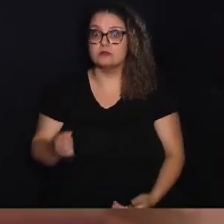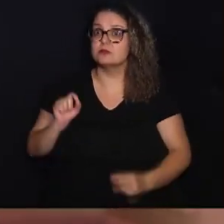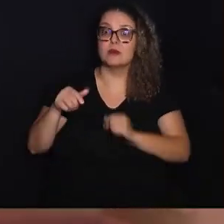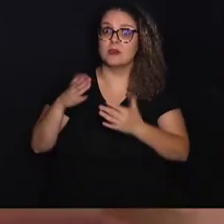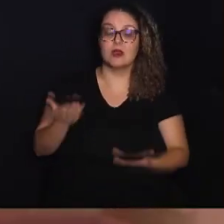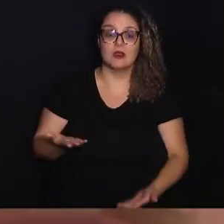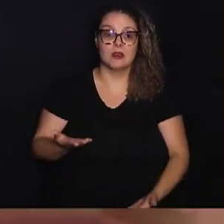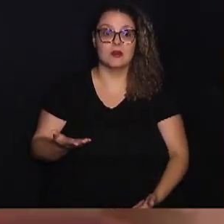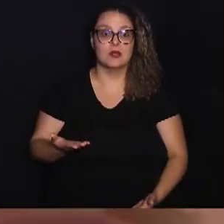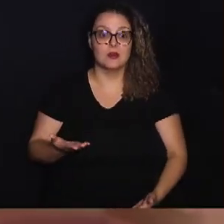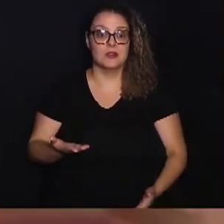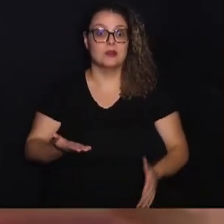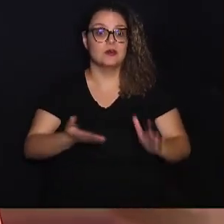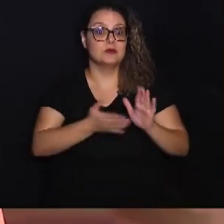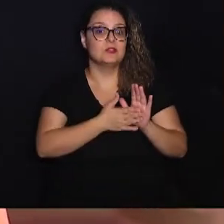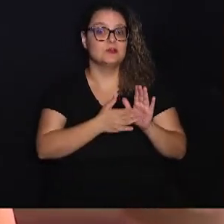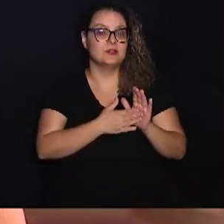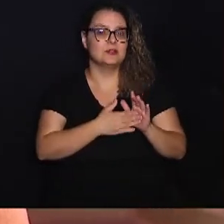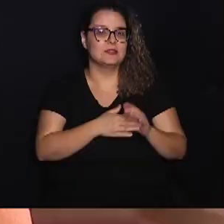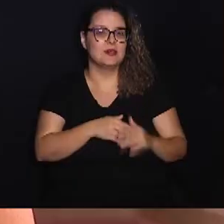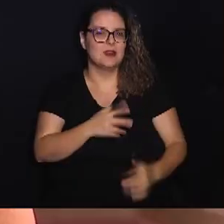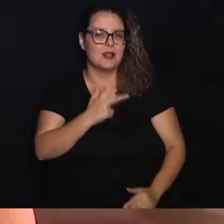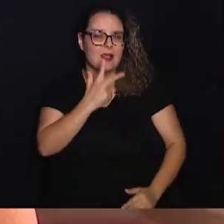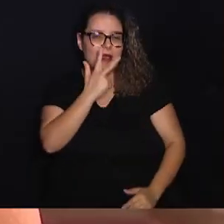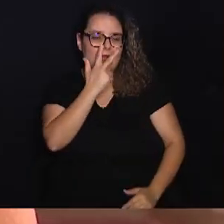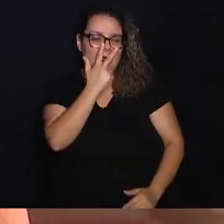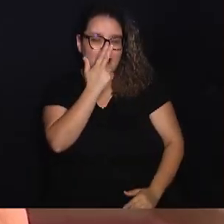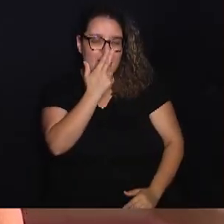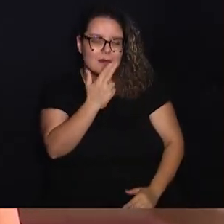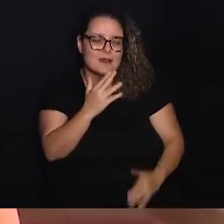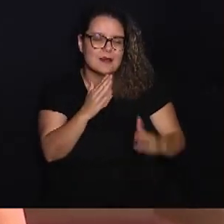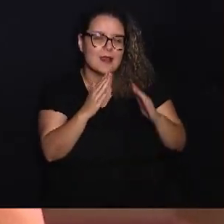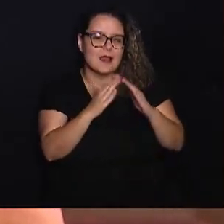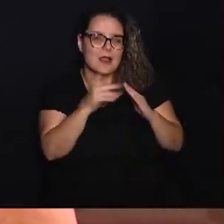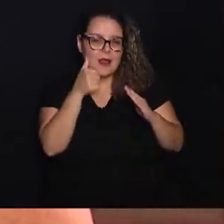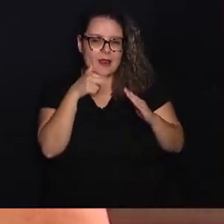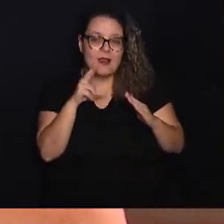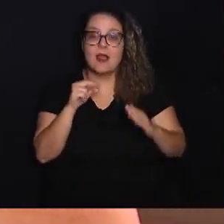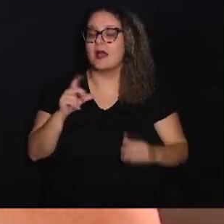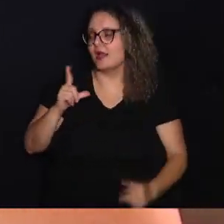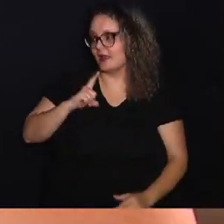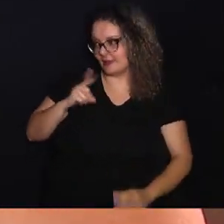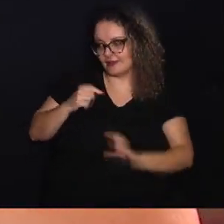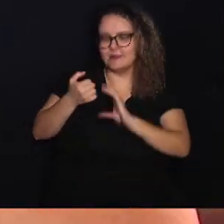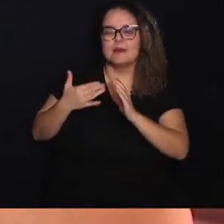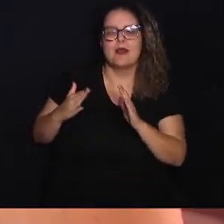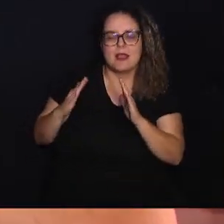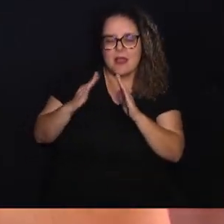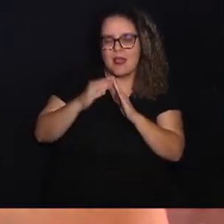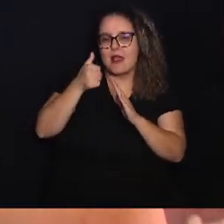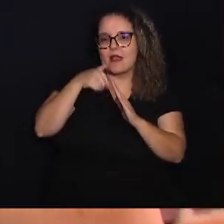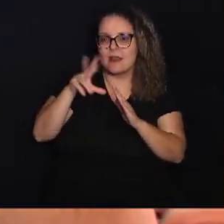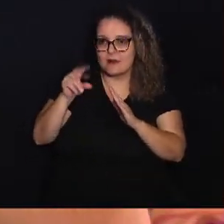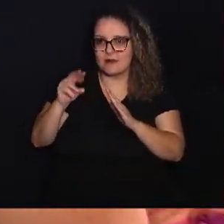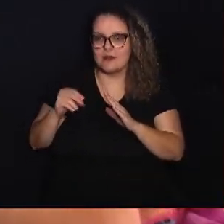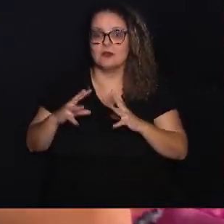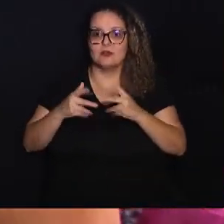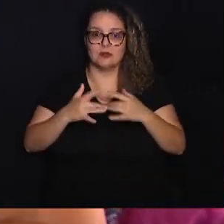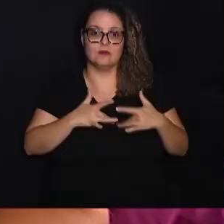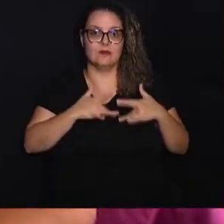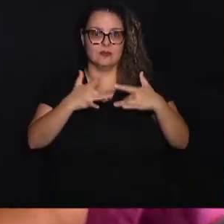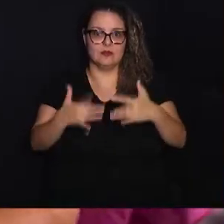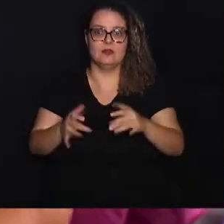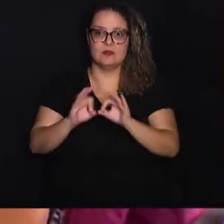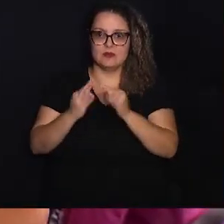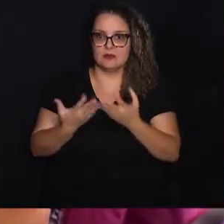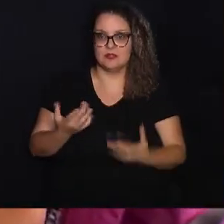de propósito tem essa carinha de casa de vó? Ah, tem que ter essa carinha de casa de vó. Tudo aqui foi doado pelas famílias. A gente